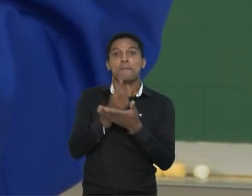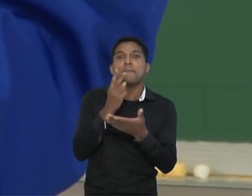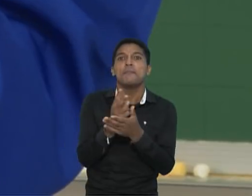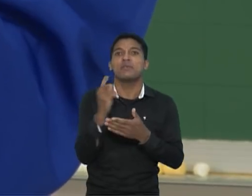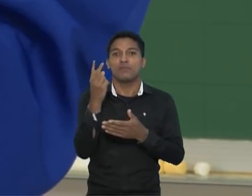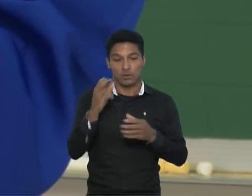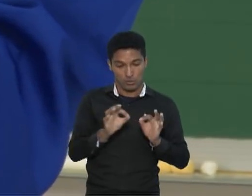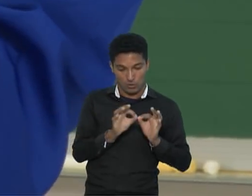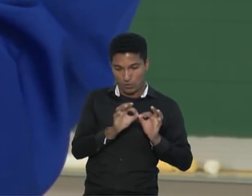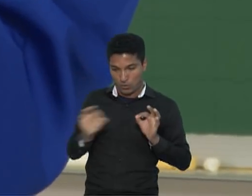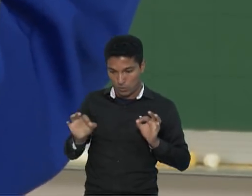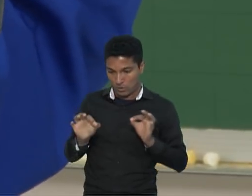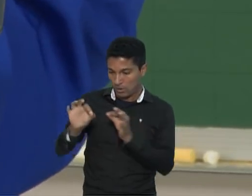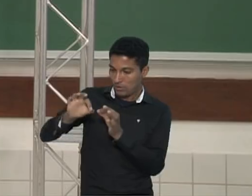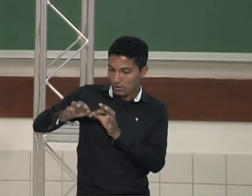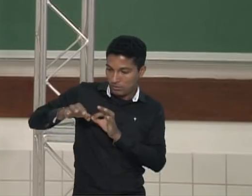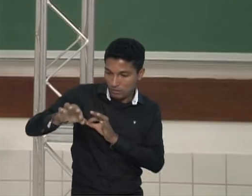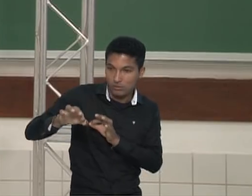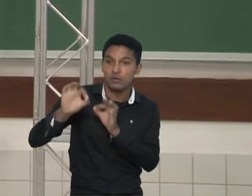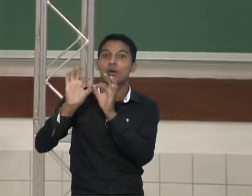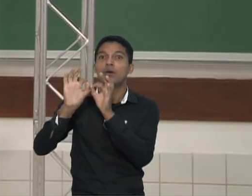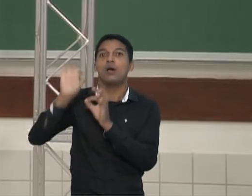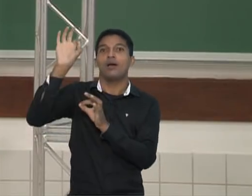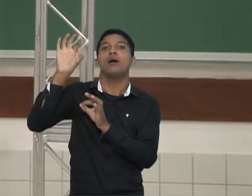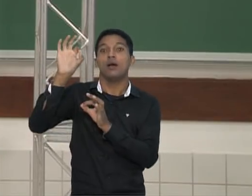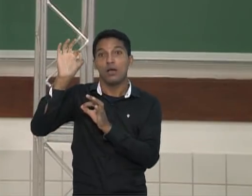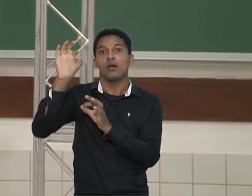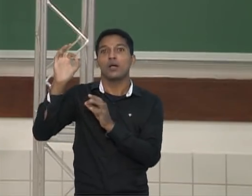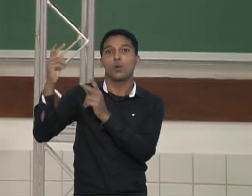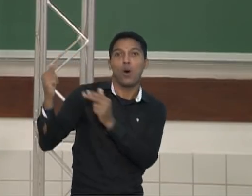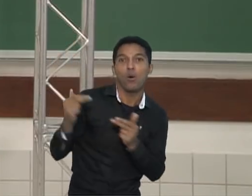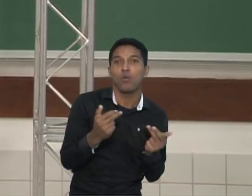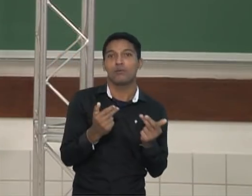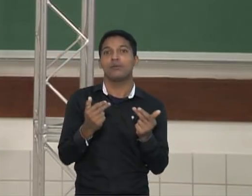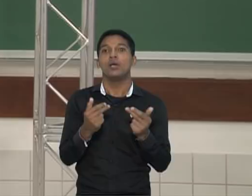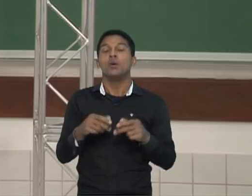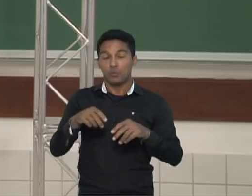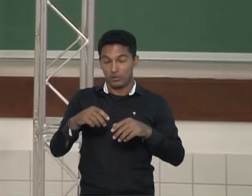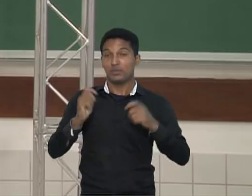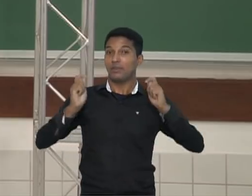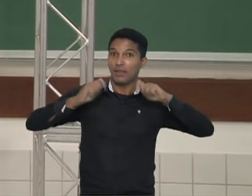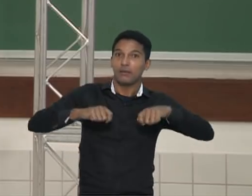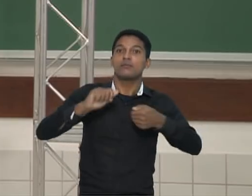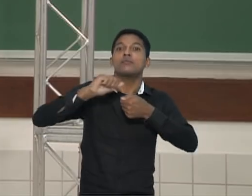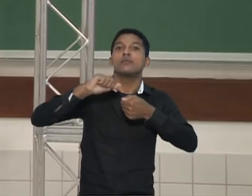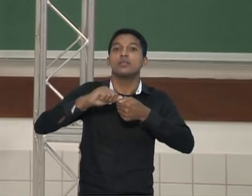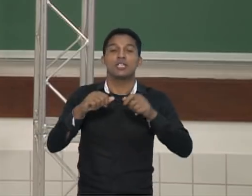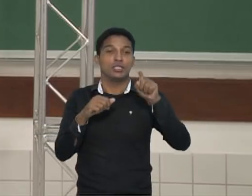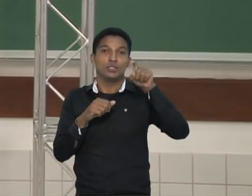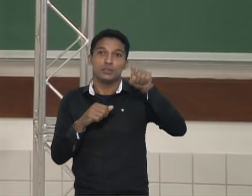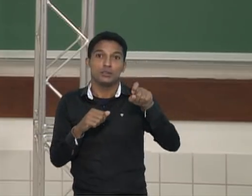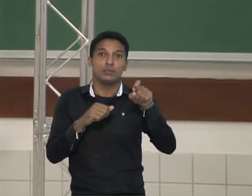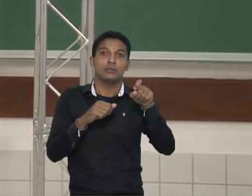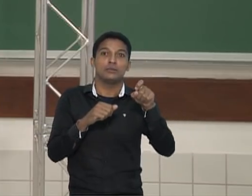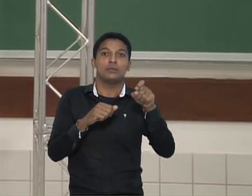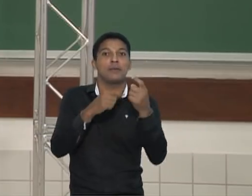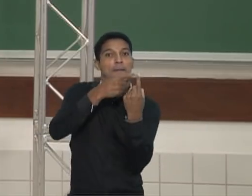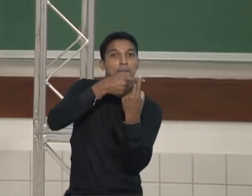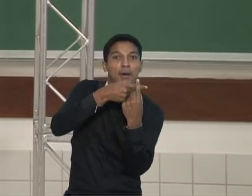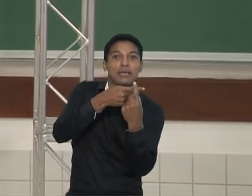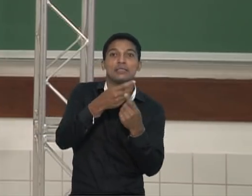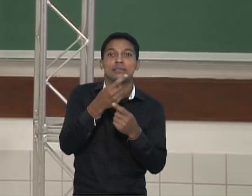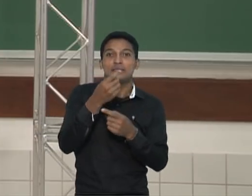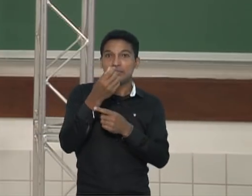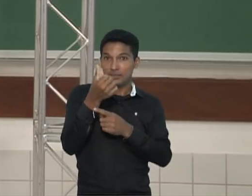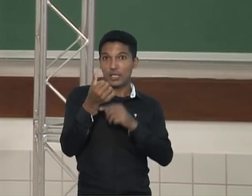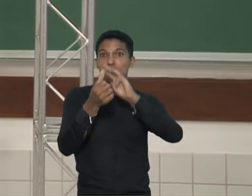seguinte, né? X mais 6 elevado ao cubo. porque são 3 dimensões de mesma